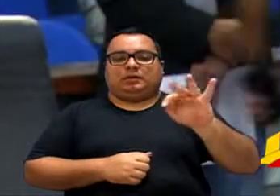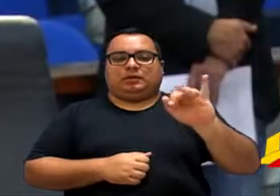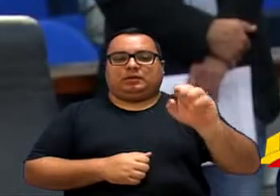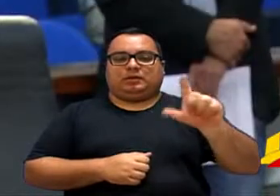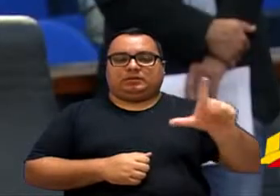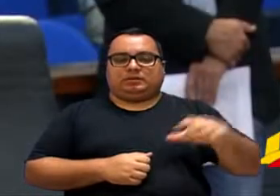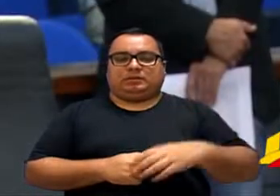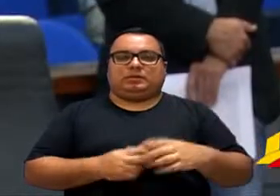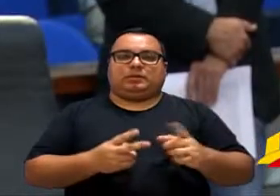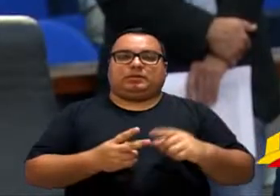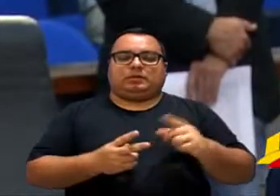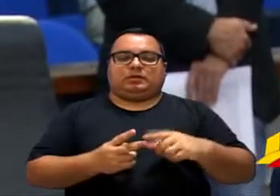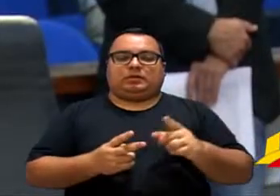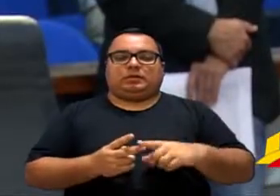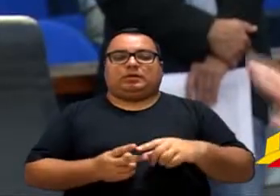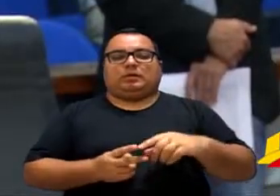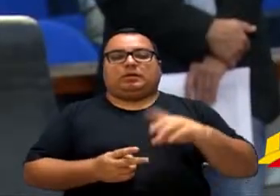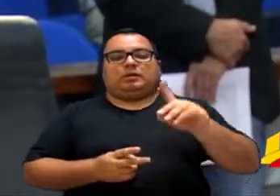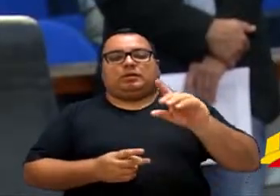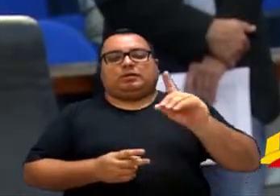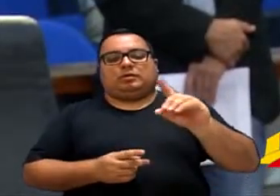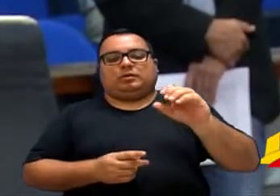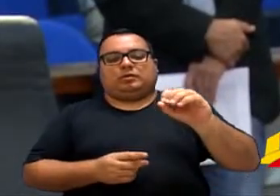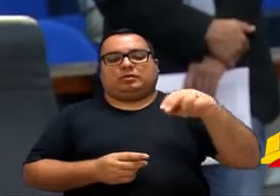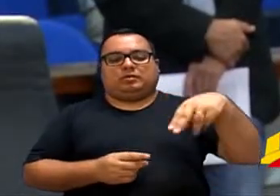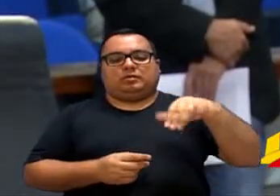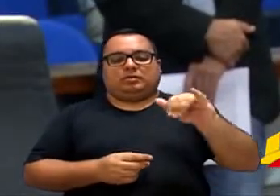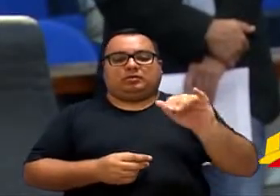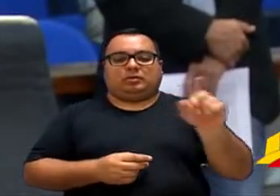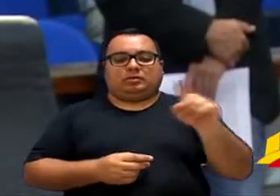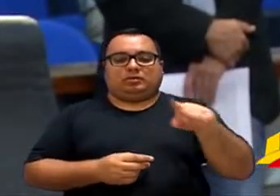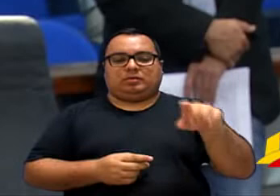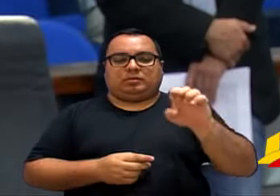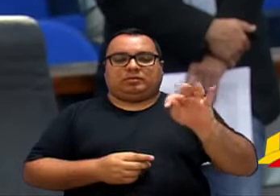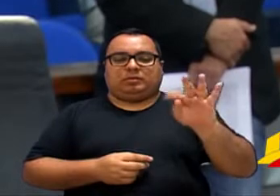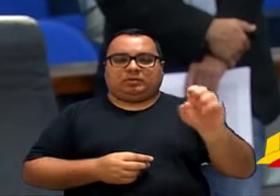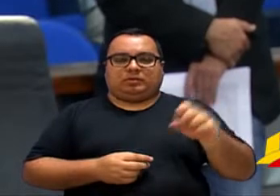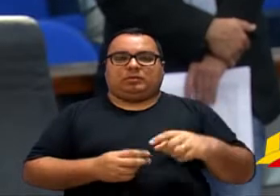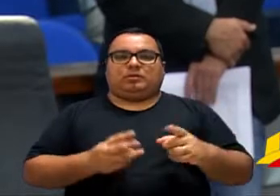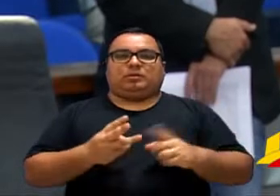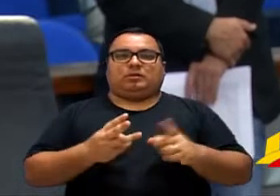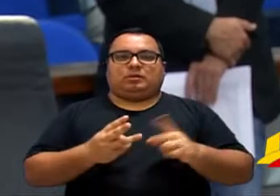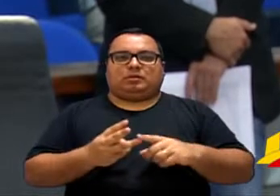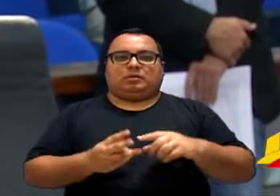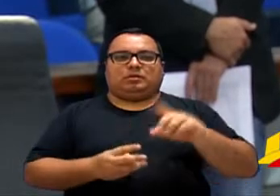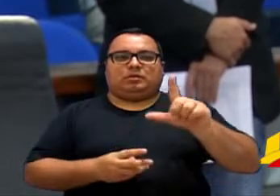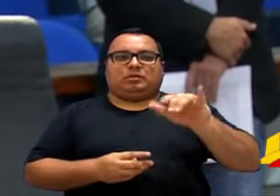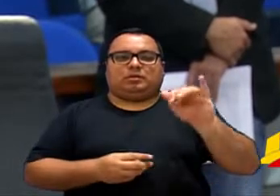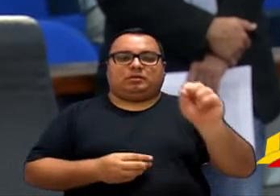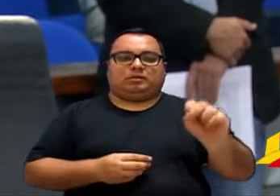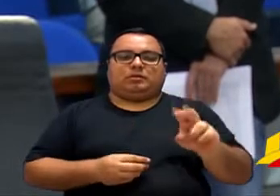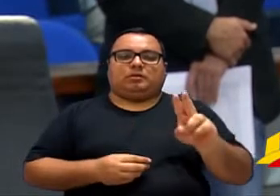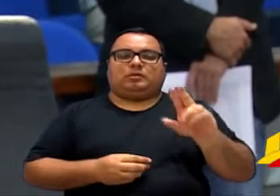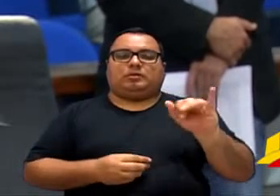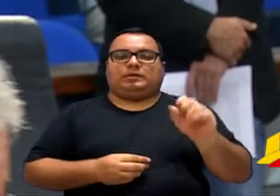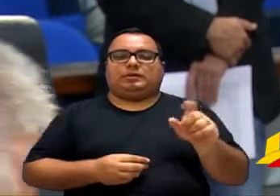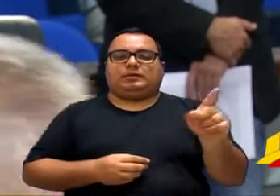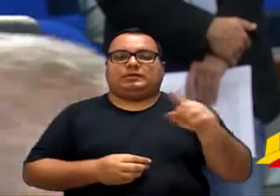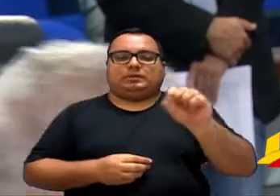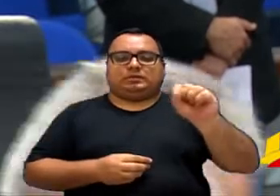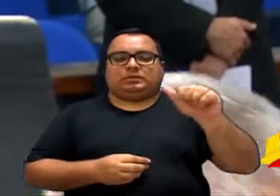Fonseca e o vereador de Santos também que não se que eu não pegue pela ausência não pela discussão